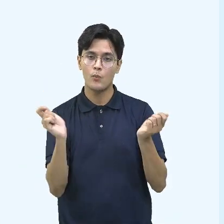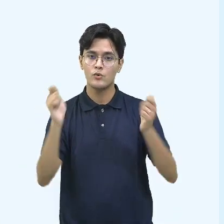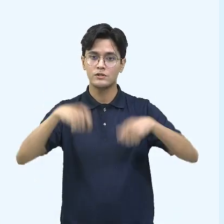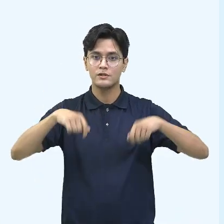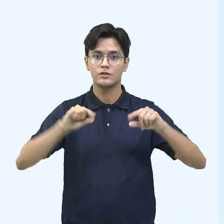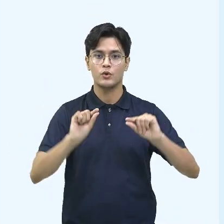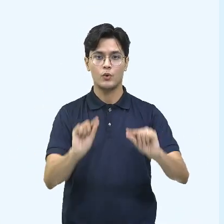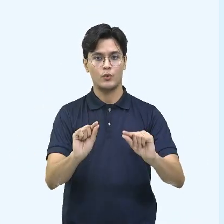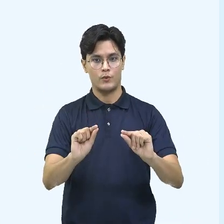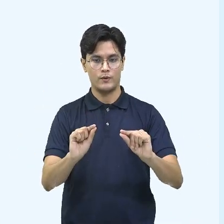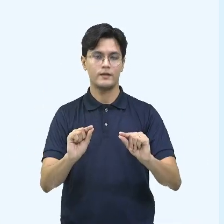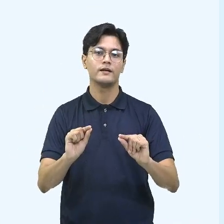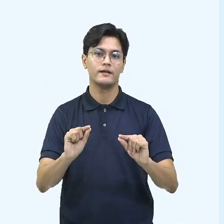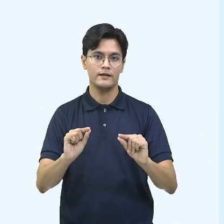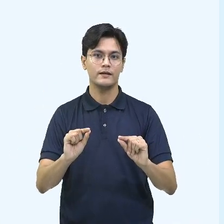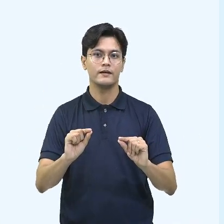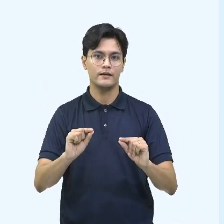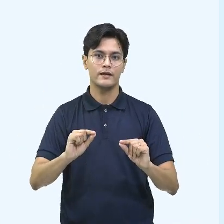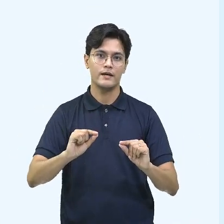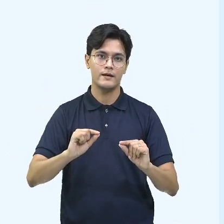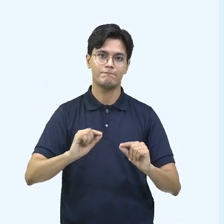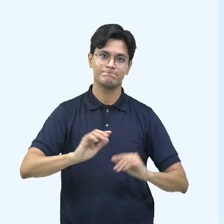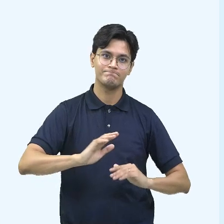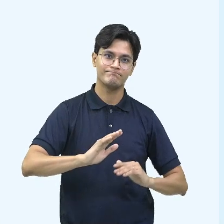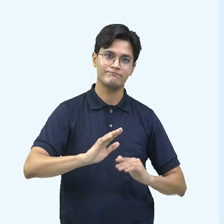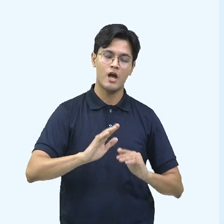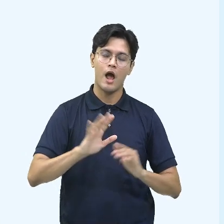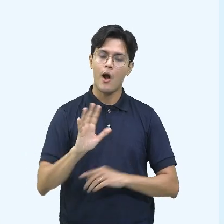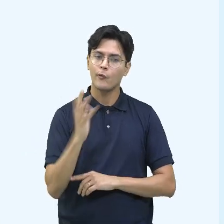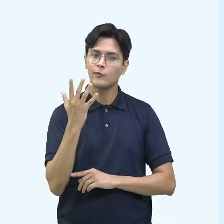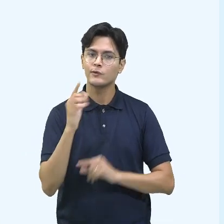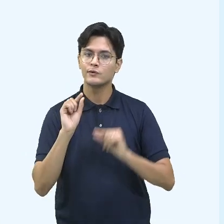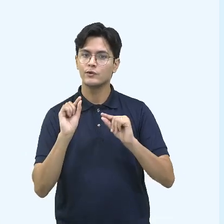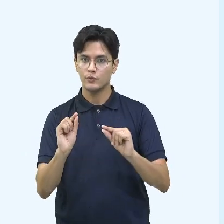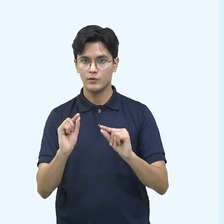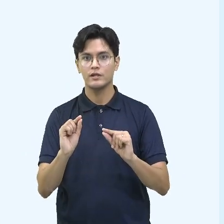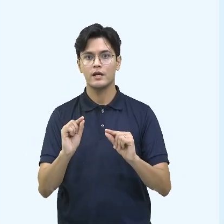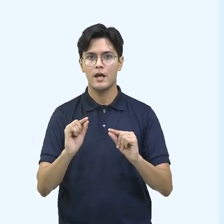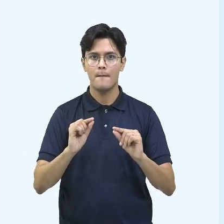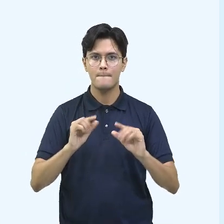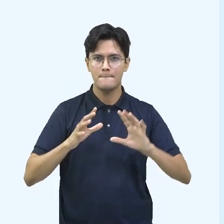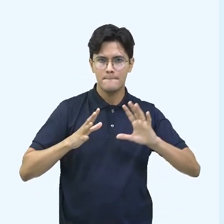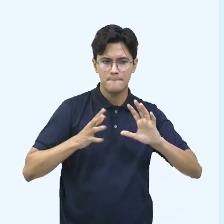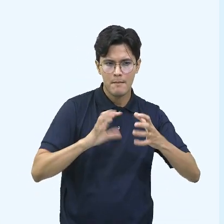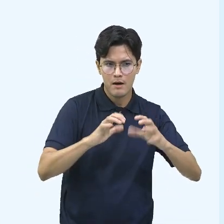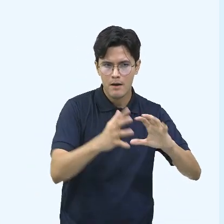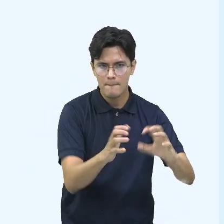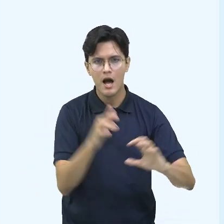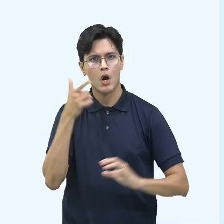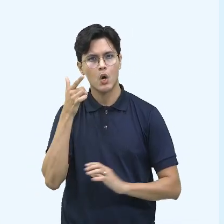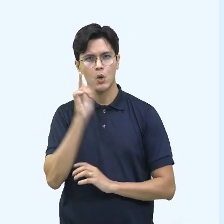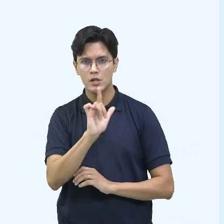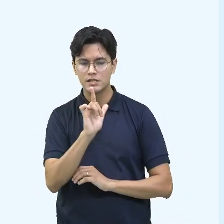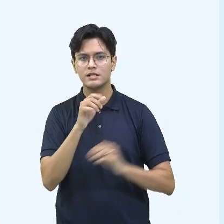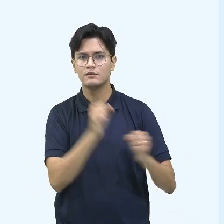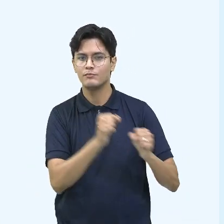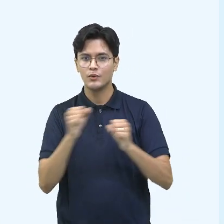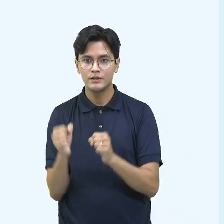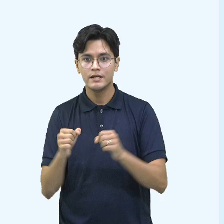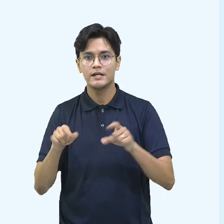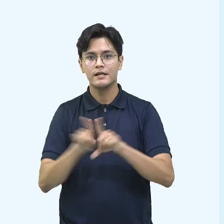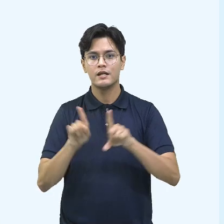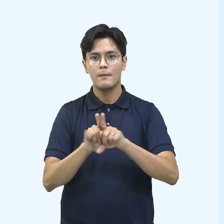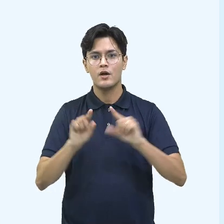para intensificar as brigas pelo poder. Além disso, ele toma uma